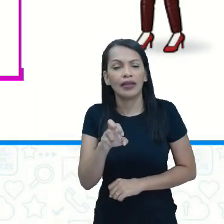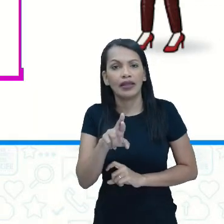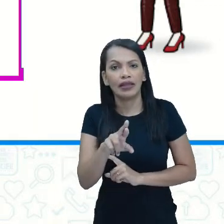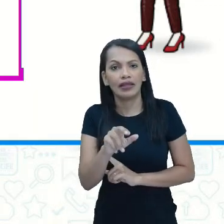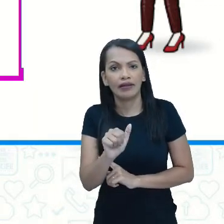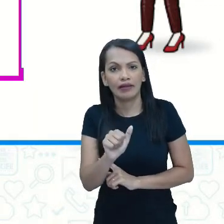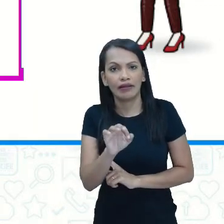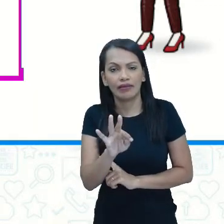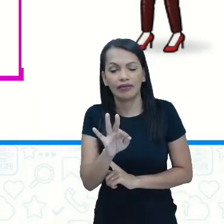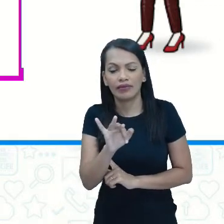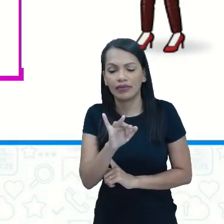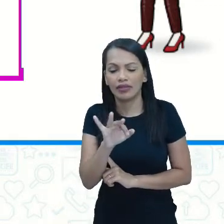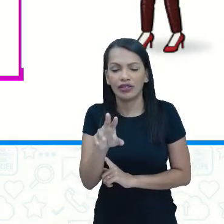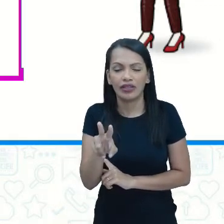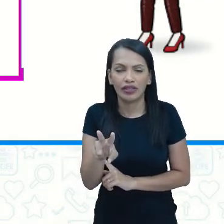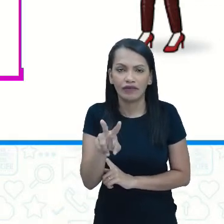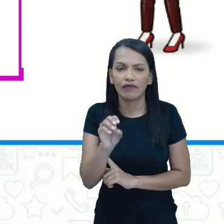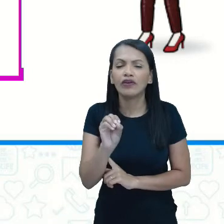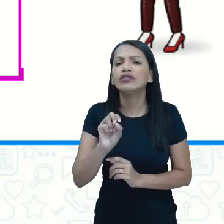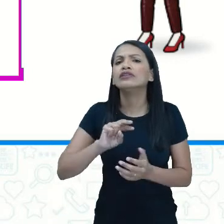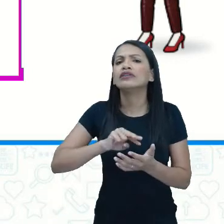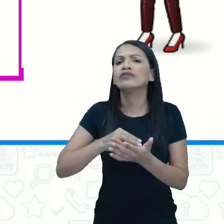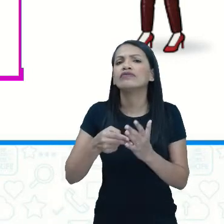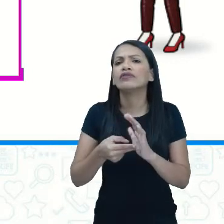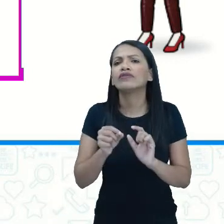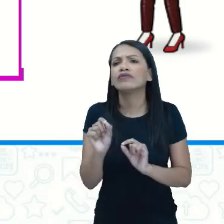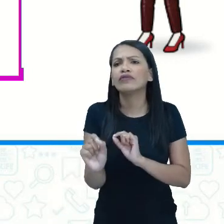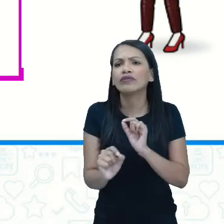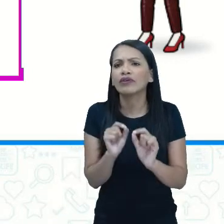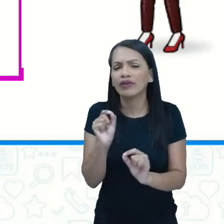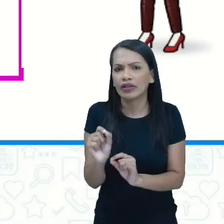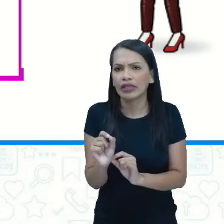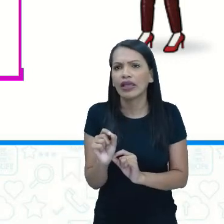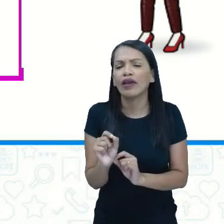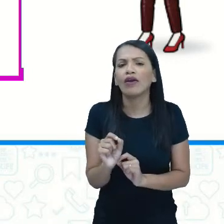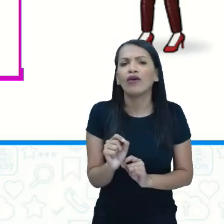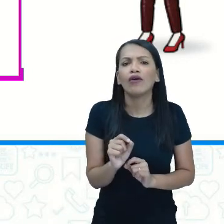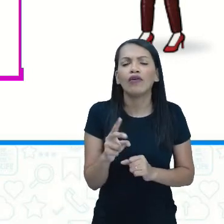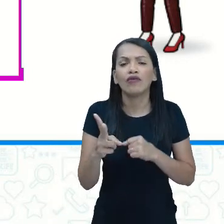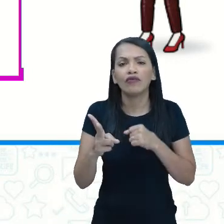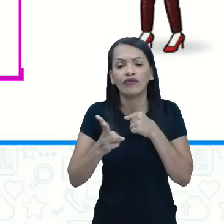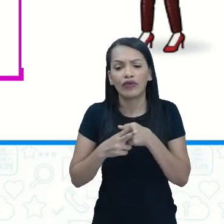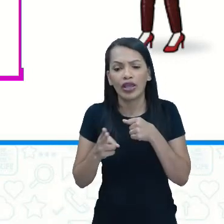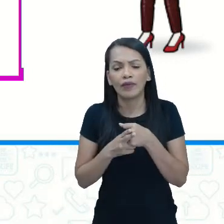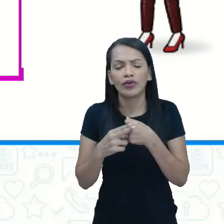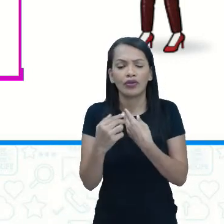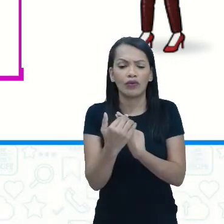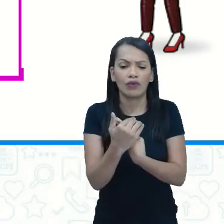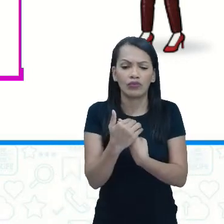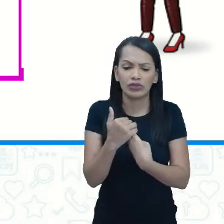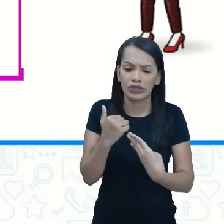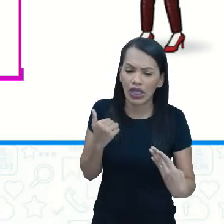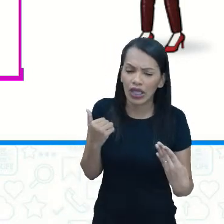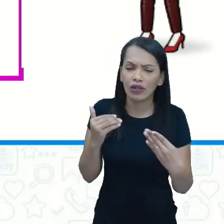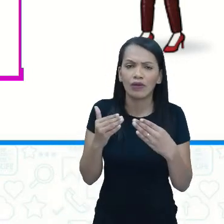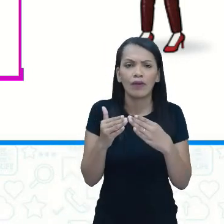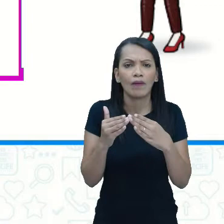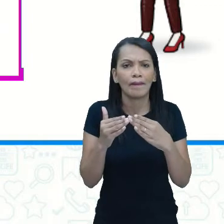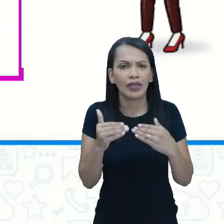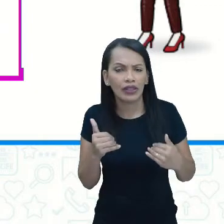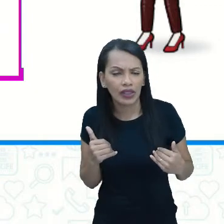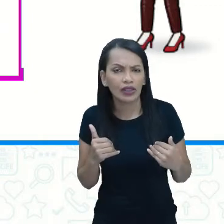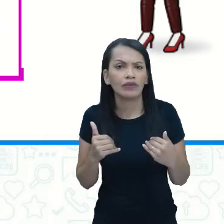imperativo, professora? São aqueles verbos que nos dão uma ordem, um conselho, um pedido.